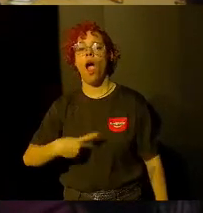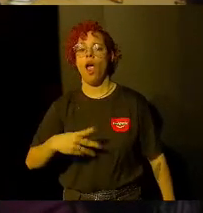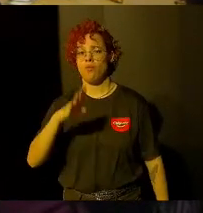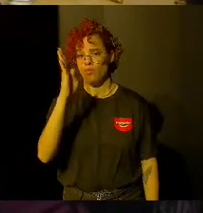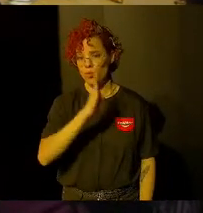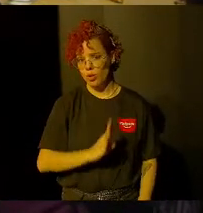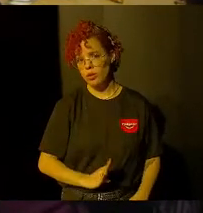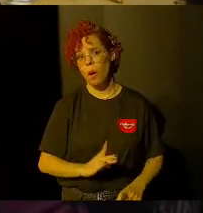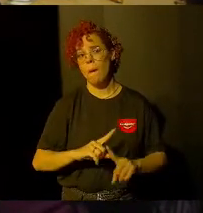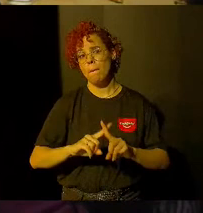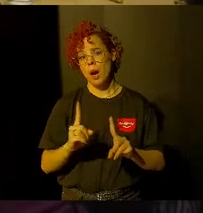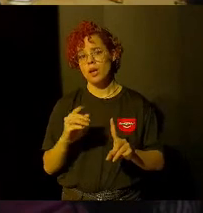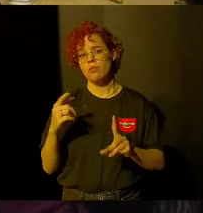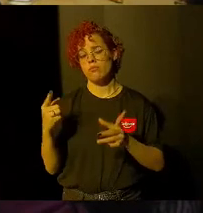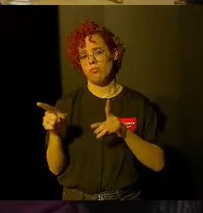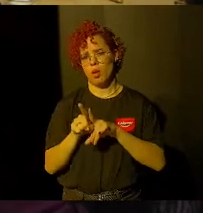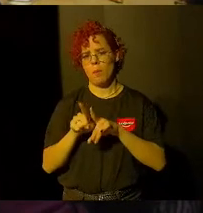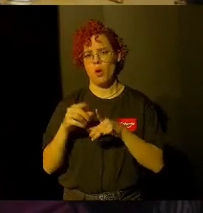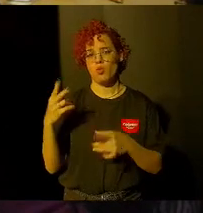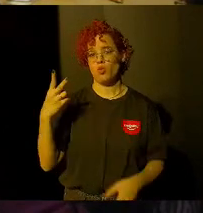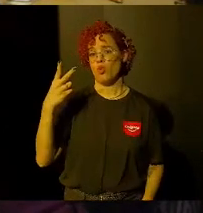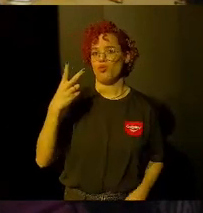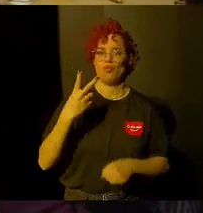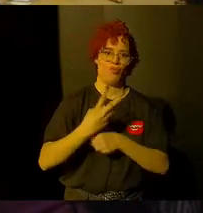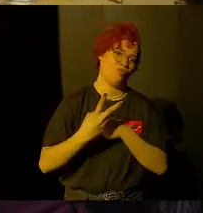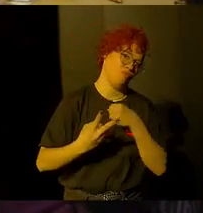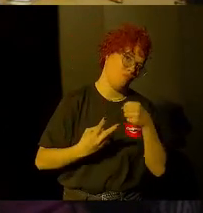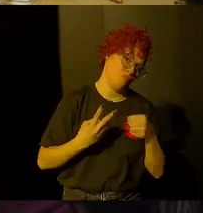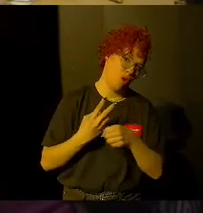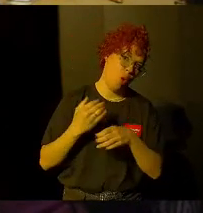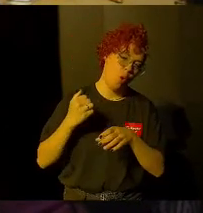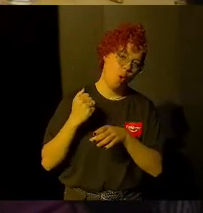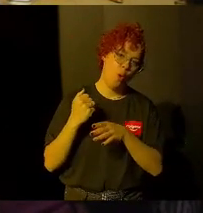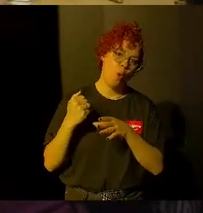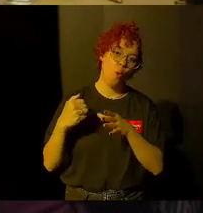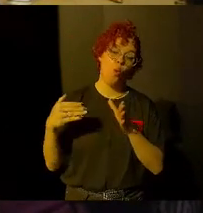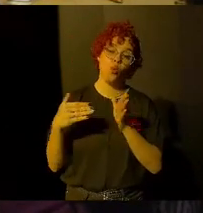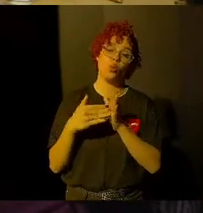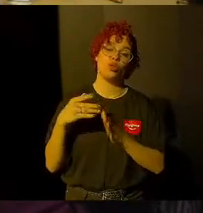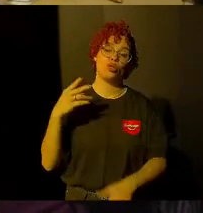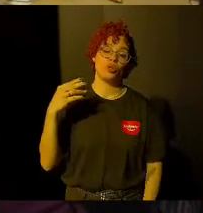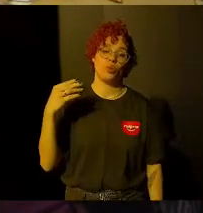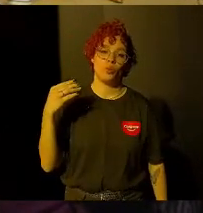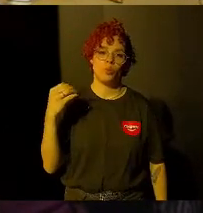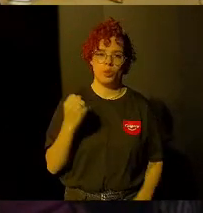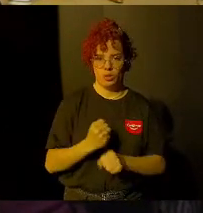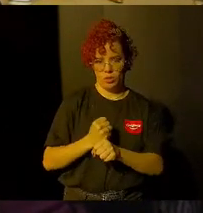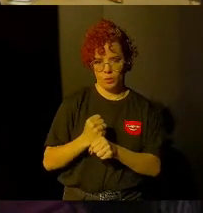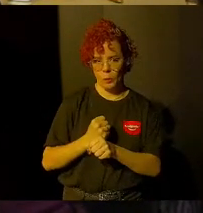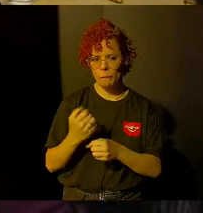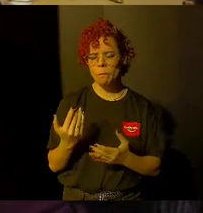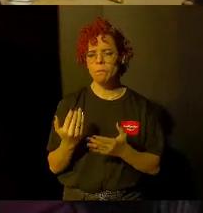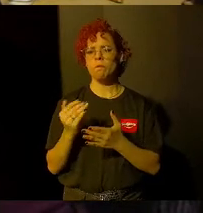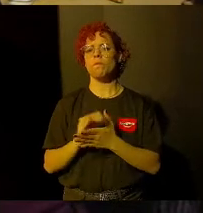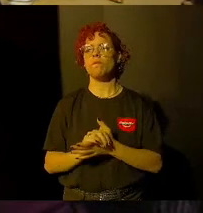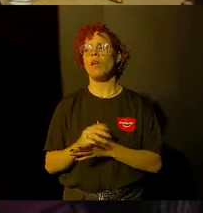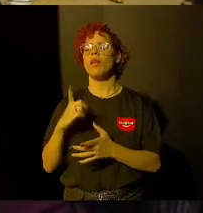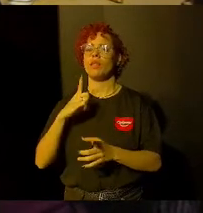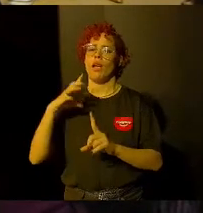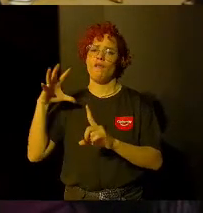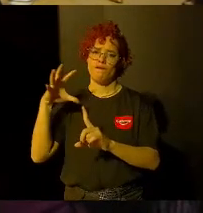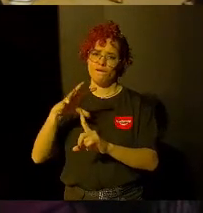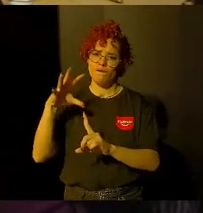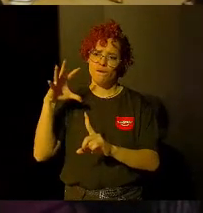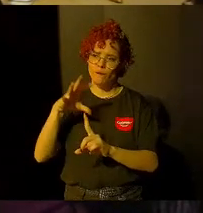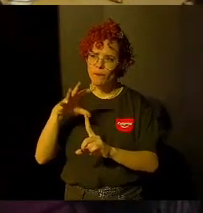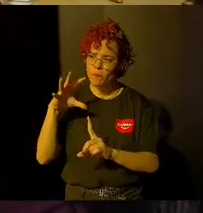mas sobretudo nos dois últimos anos e claro né o nome danierno tem toda influência aí imagina em termos dos